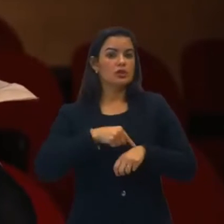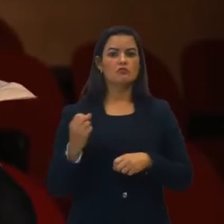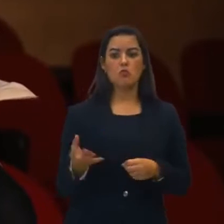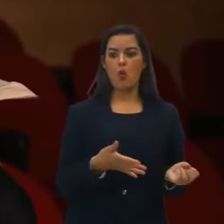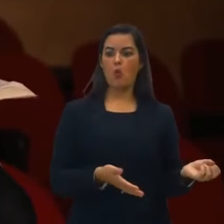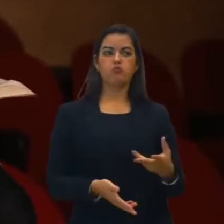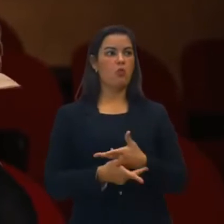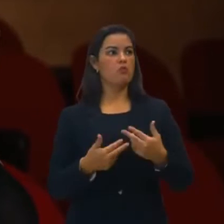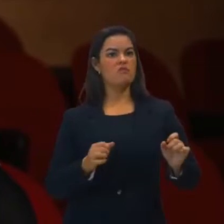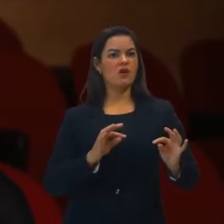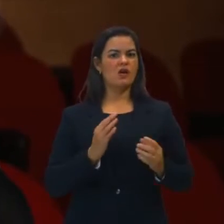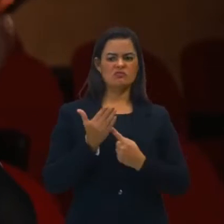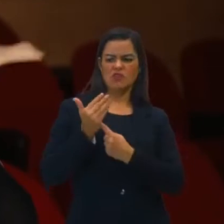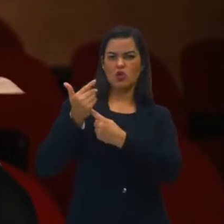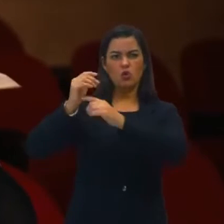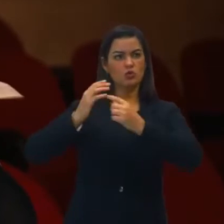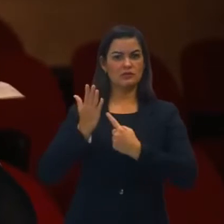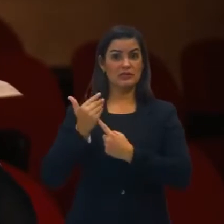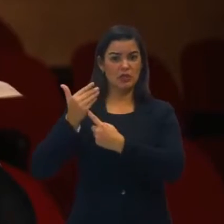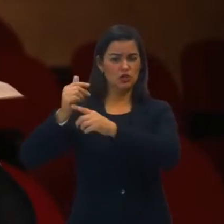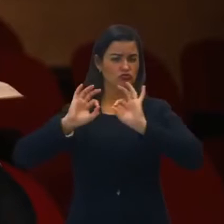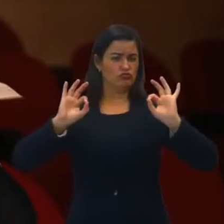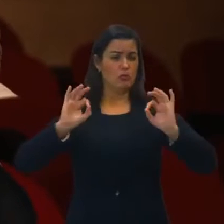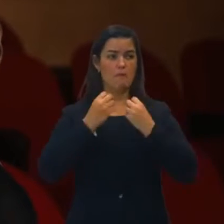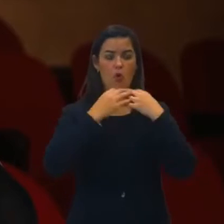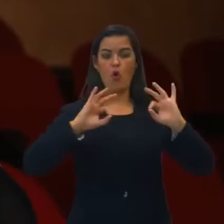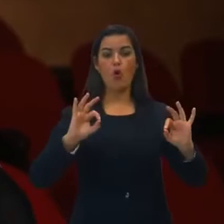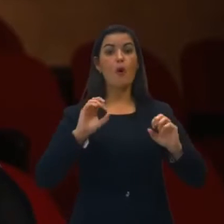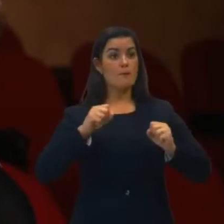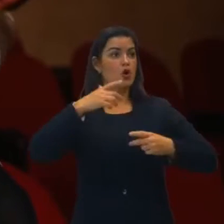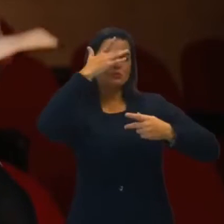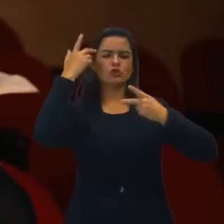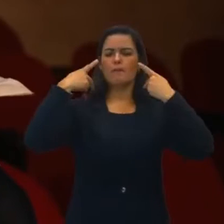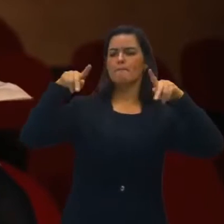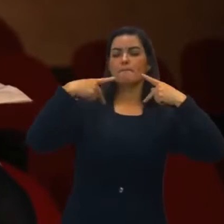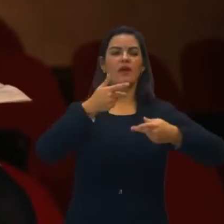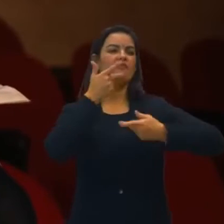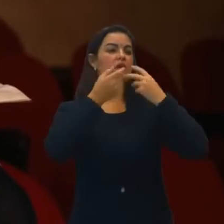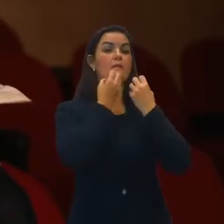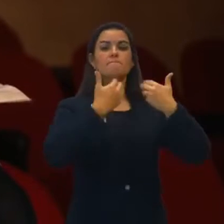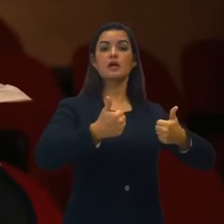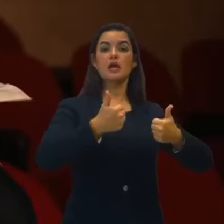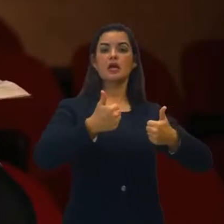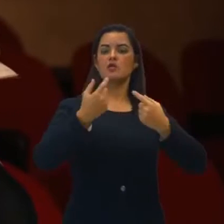tecnologia sofisticada, você pode ter pregadores eruditos, você pode ter músicos de qualidade superlativa, mas